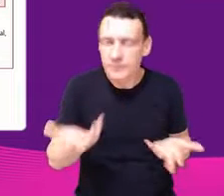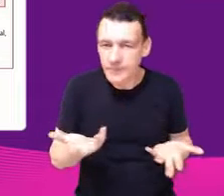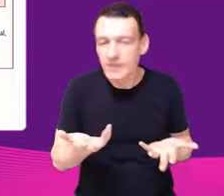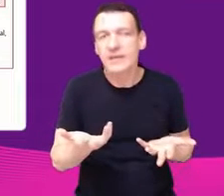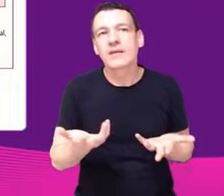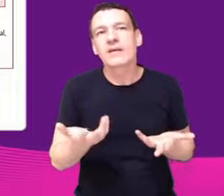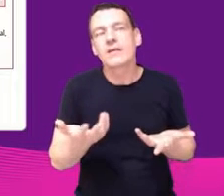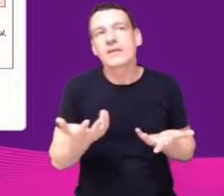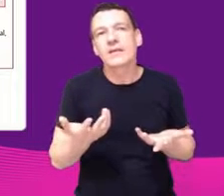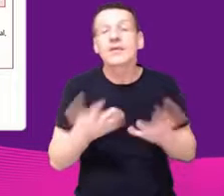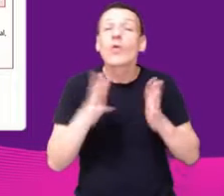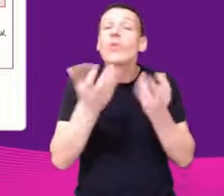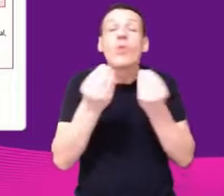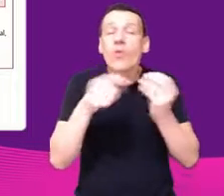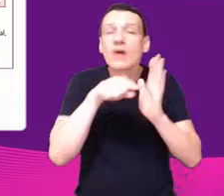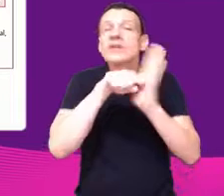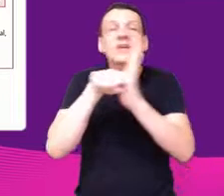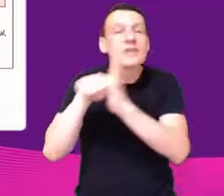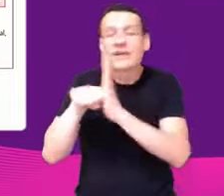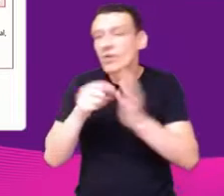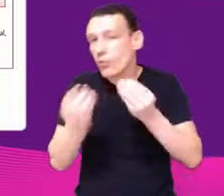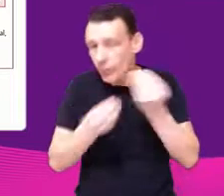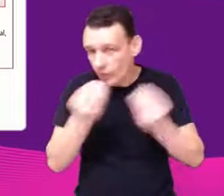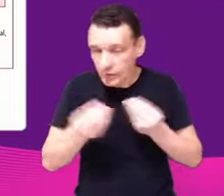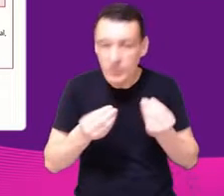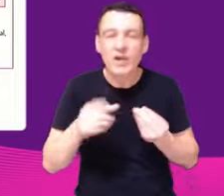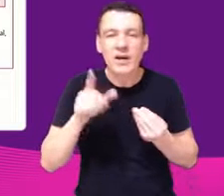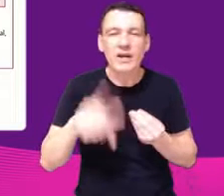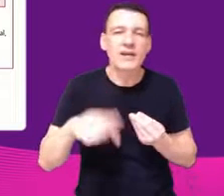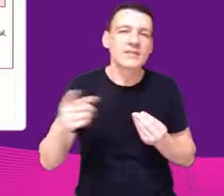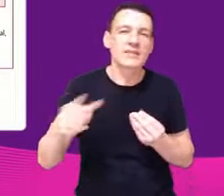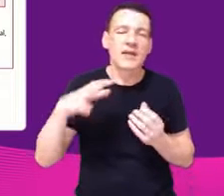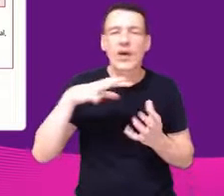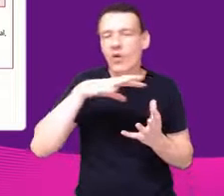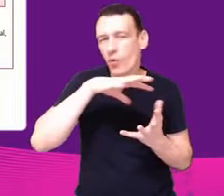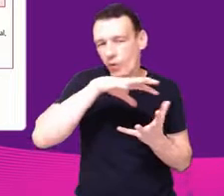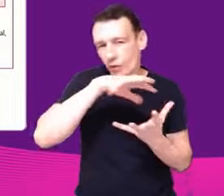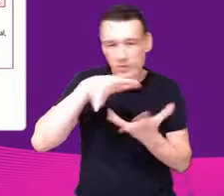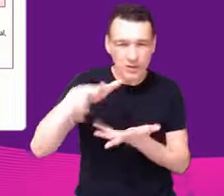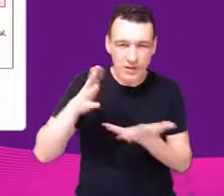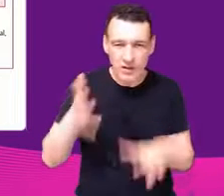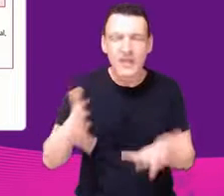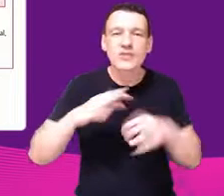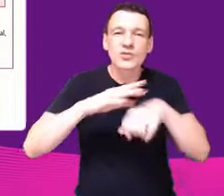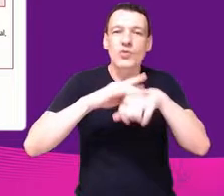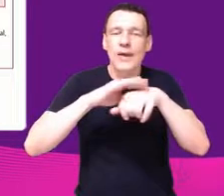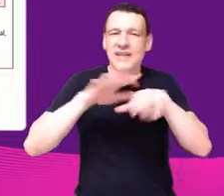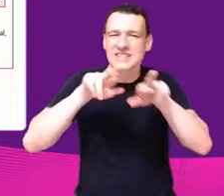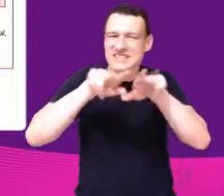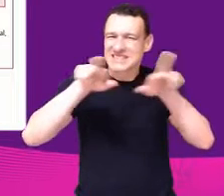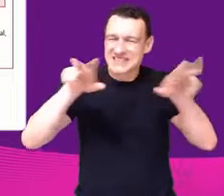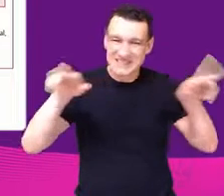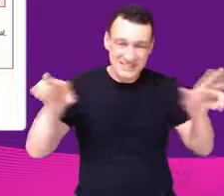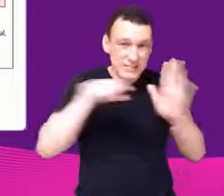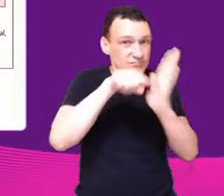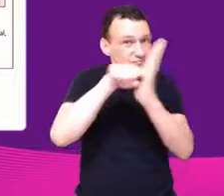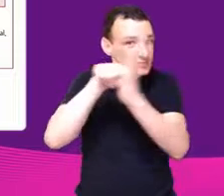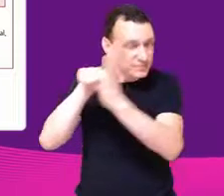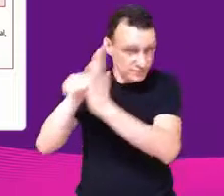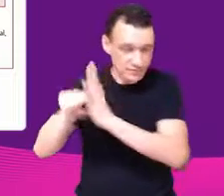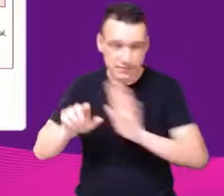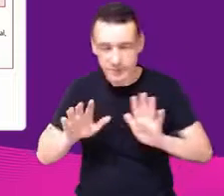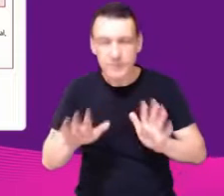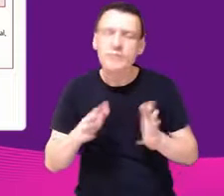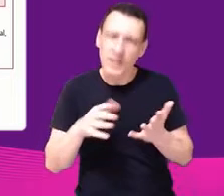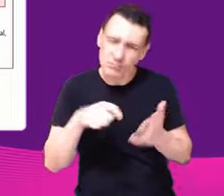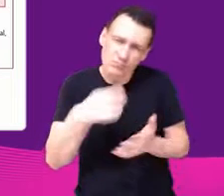no estudo do Global Burden of Disease, né? Um estudo, então, que usa como critério para